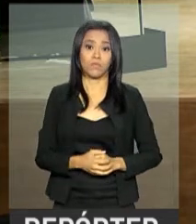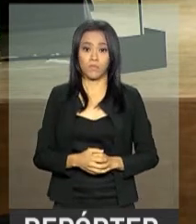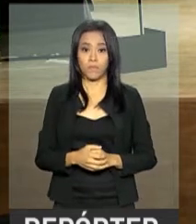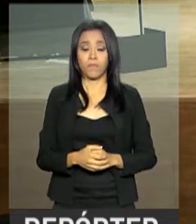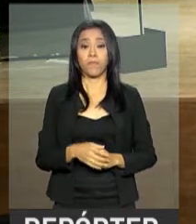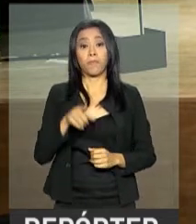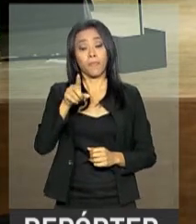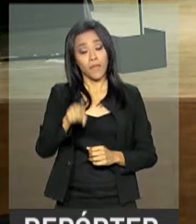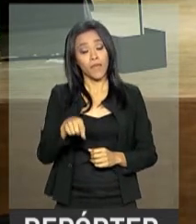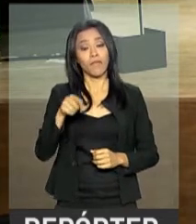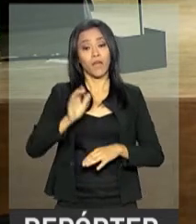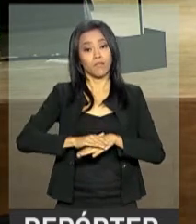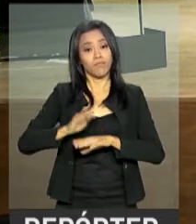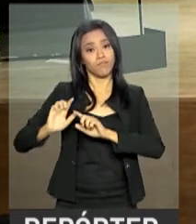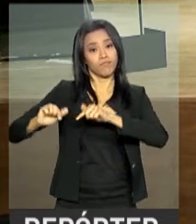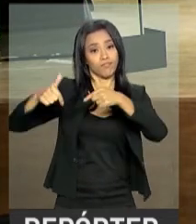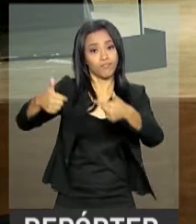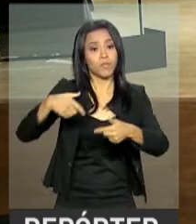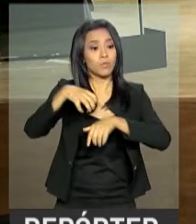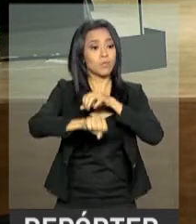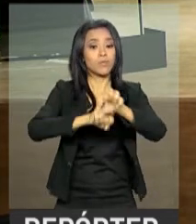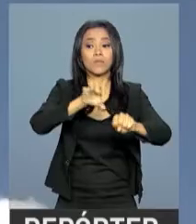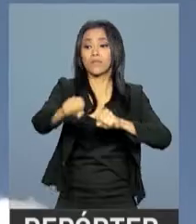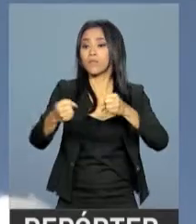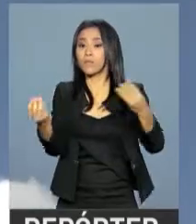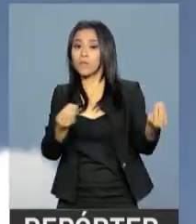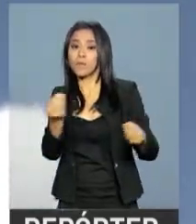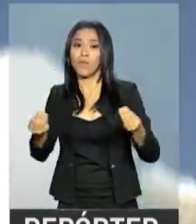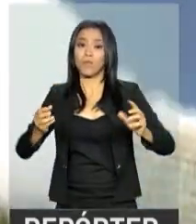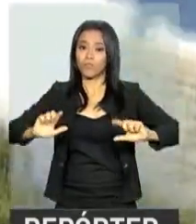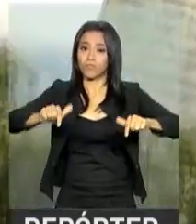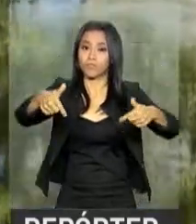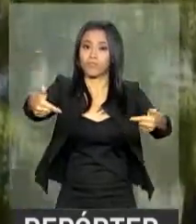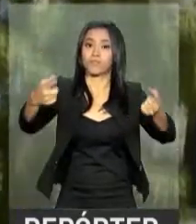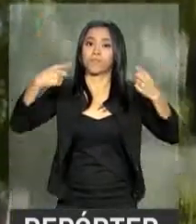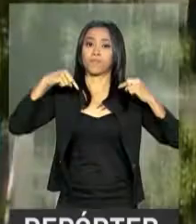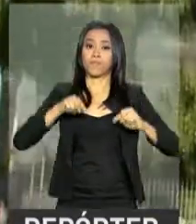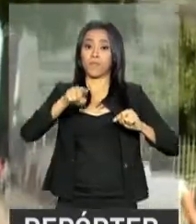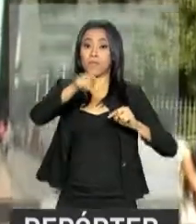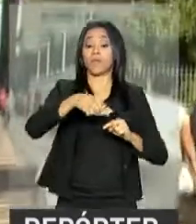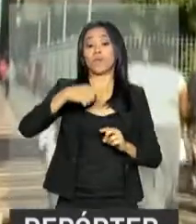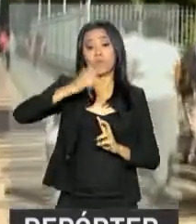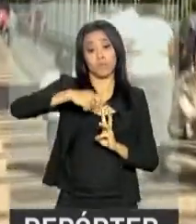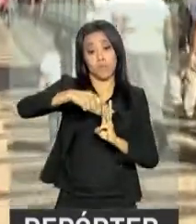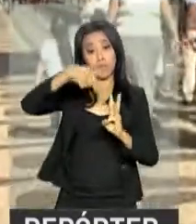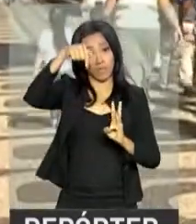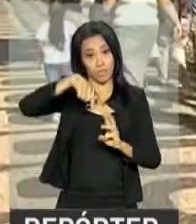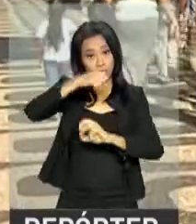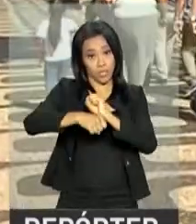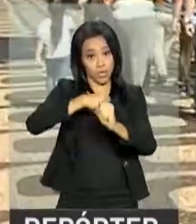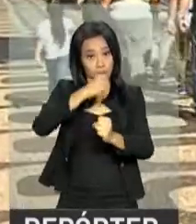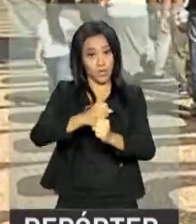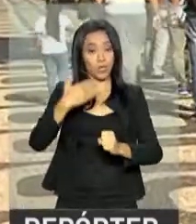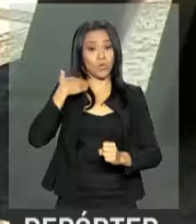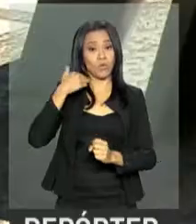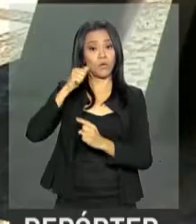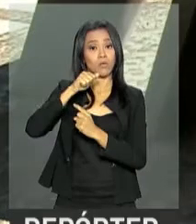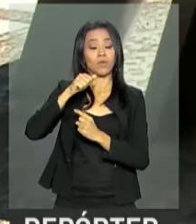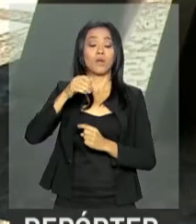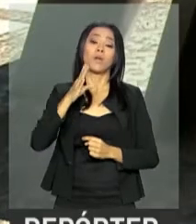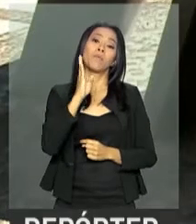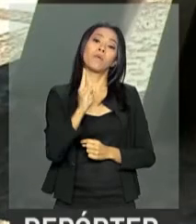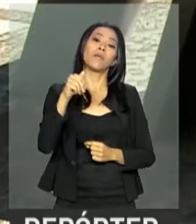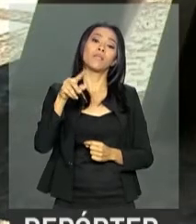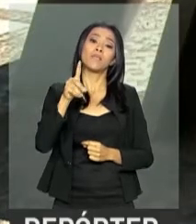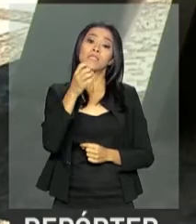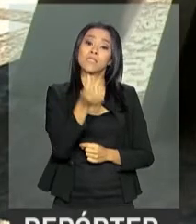proativamente buscando as alternativas nos primeiros dois meses do ano o bnds desembolsou cerca de 6